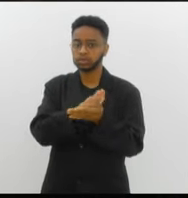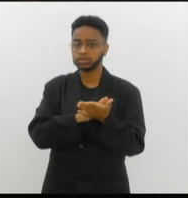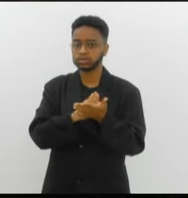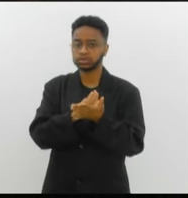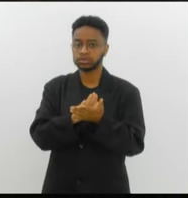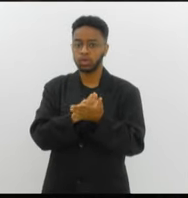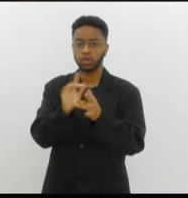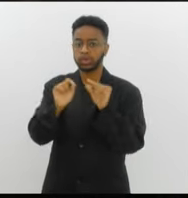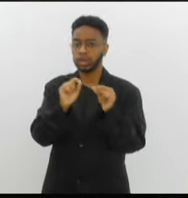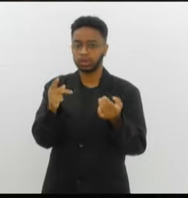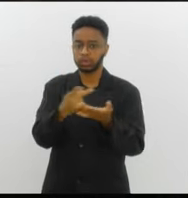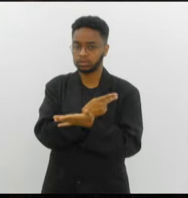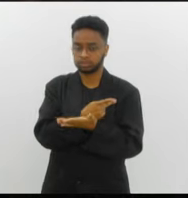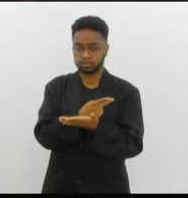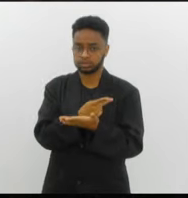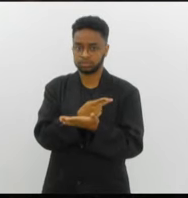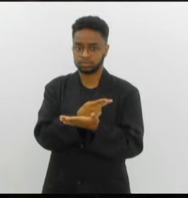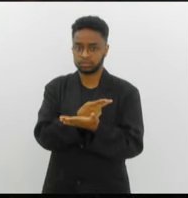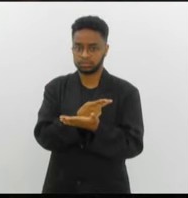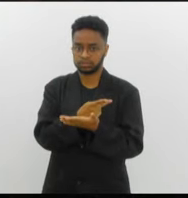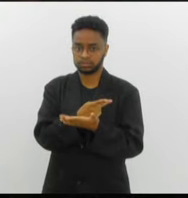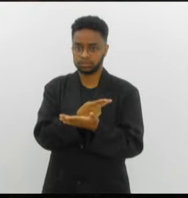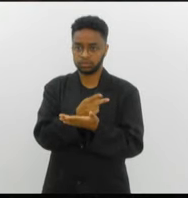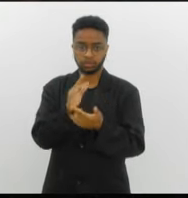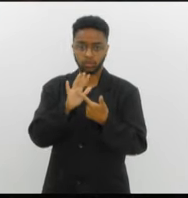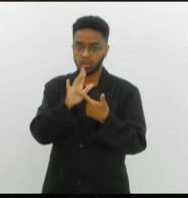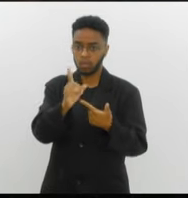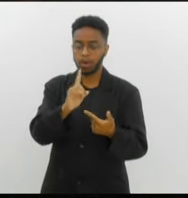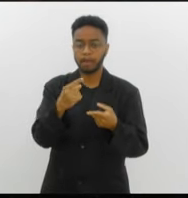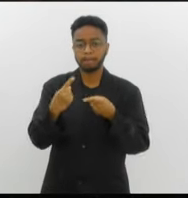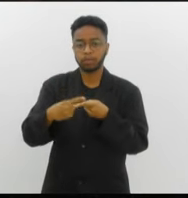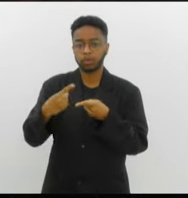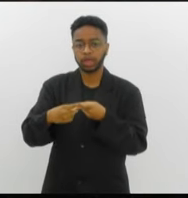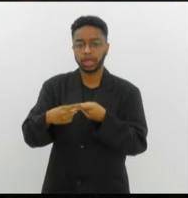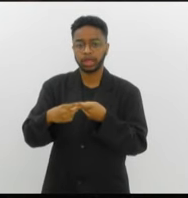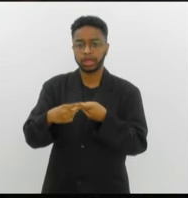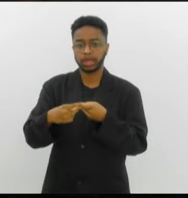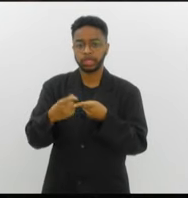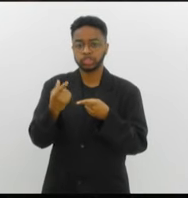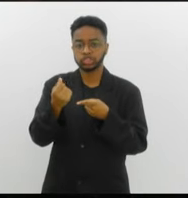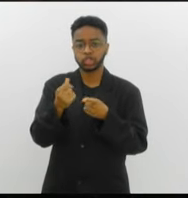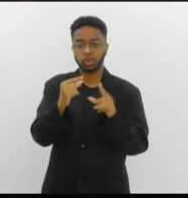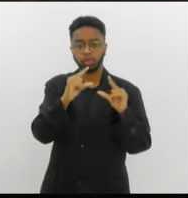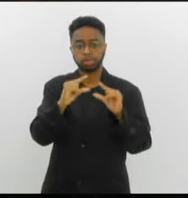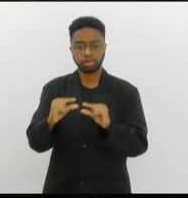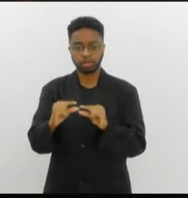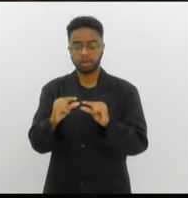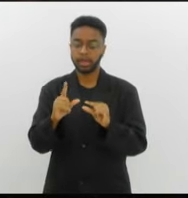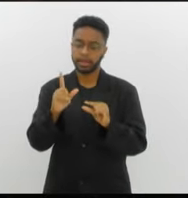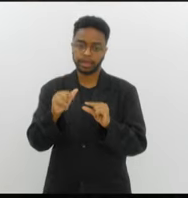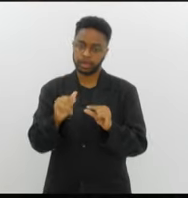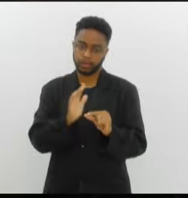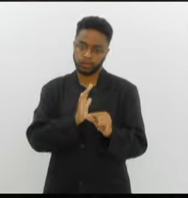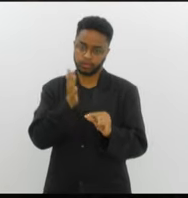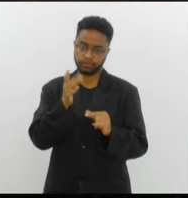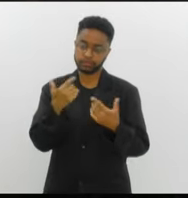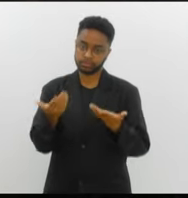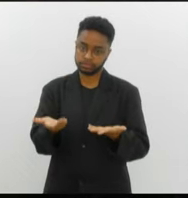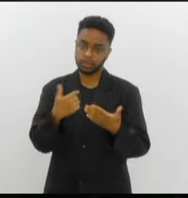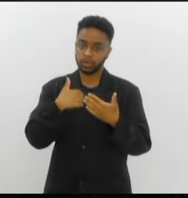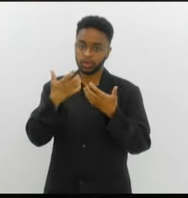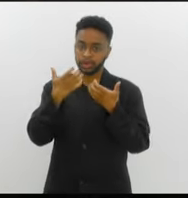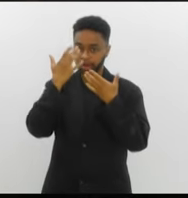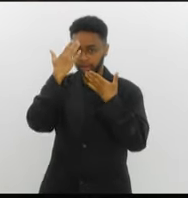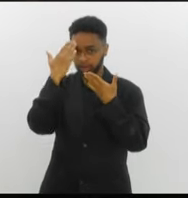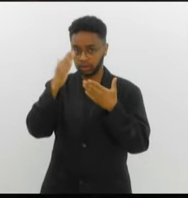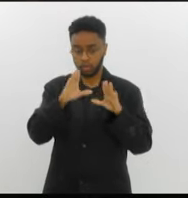nenhum fato definido que está no vermelho, isso é crueldade. Eu quero agradecer a esse